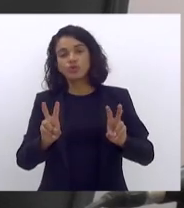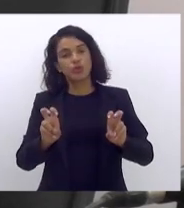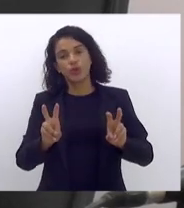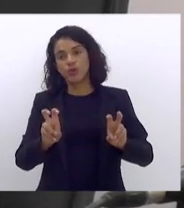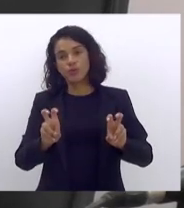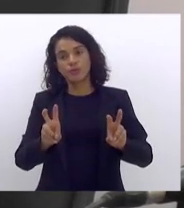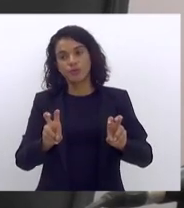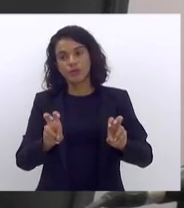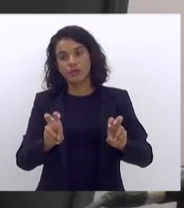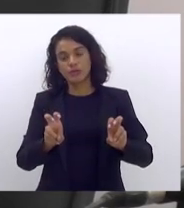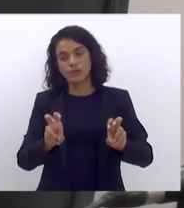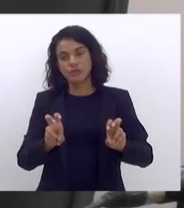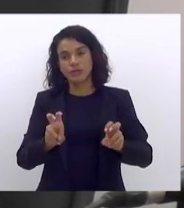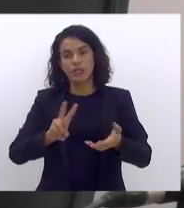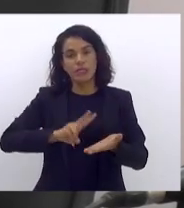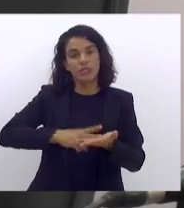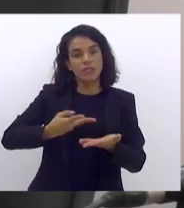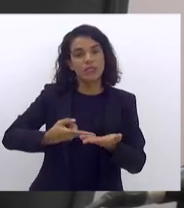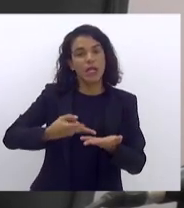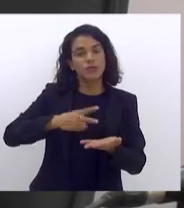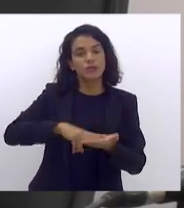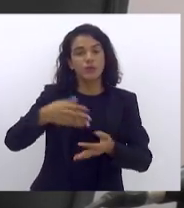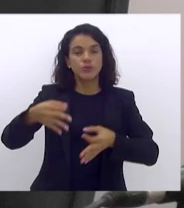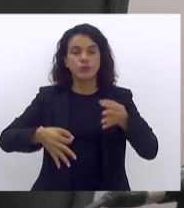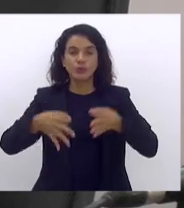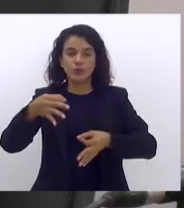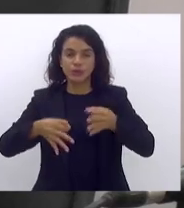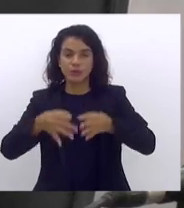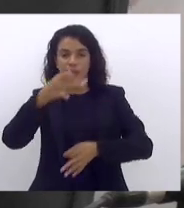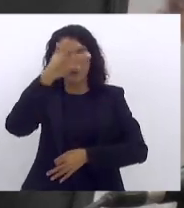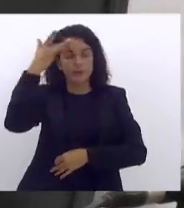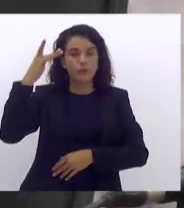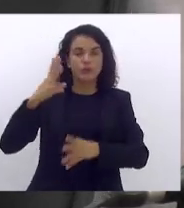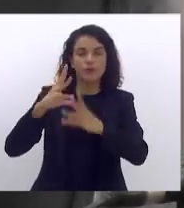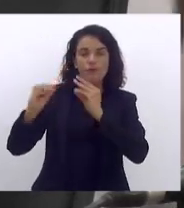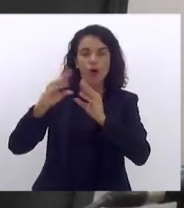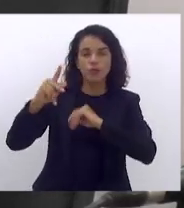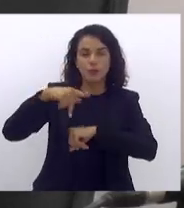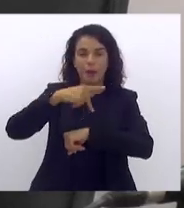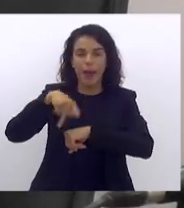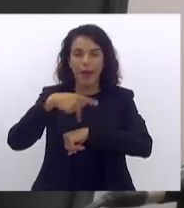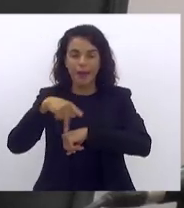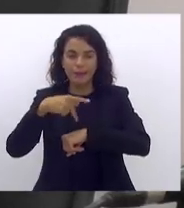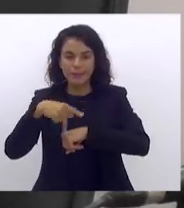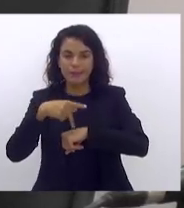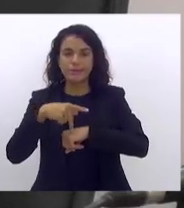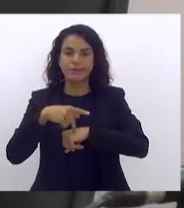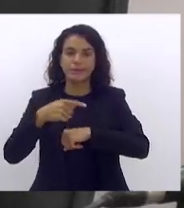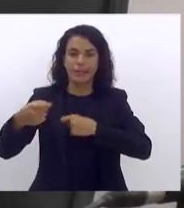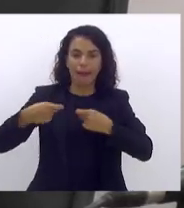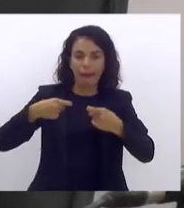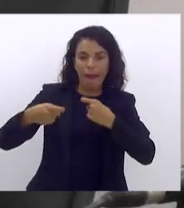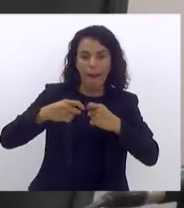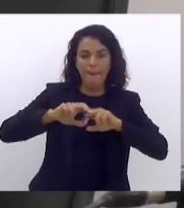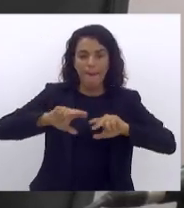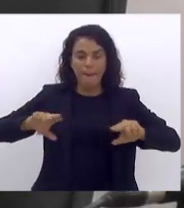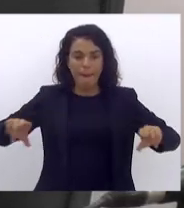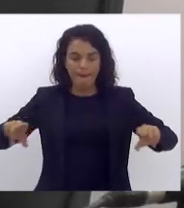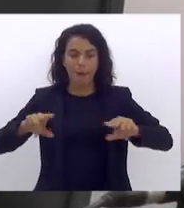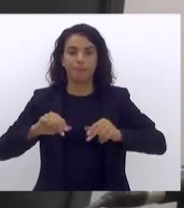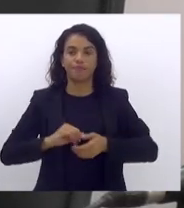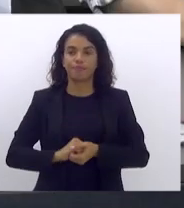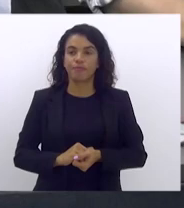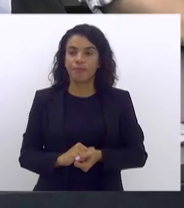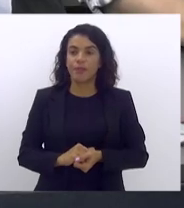de tradução juramentada para refugiados. E aí, no artigo 3º da lei original da